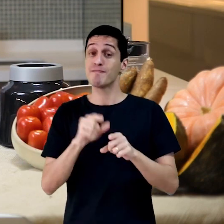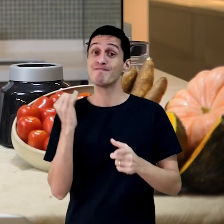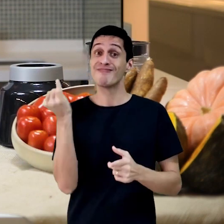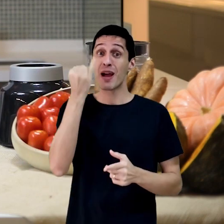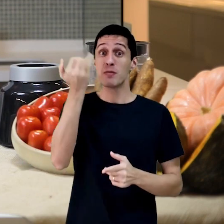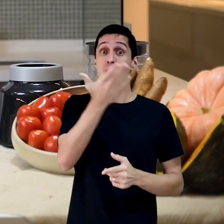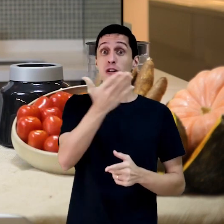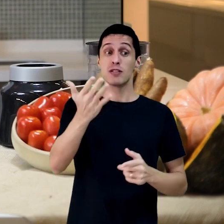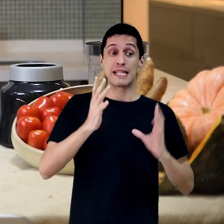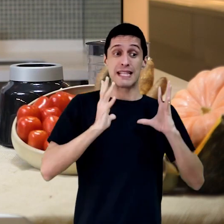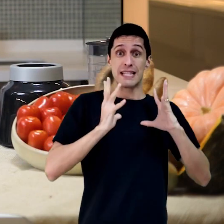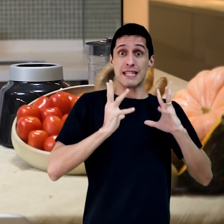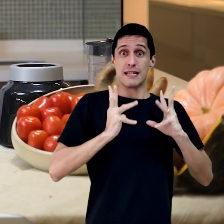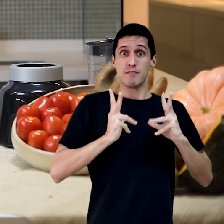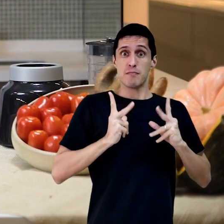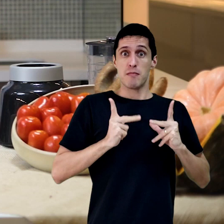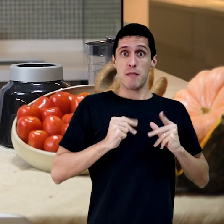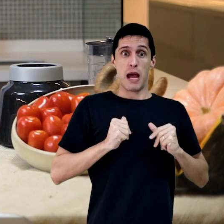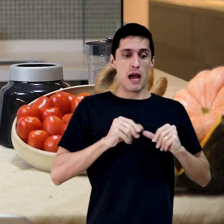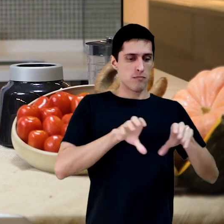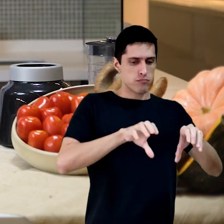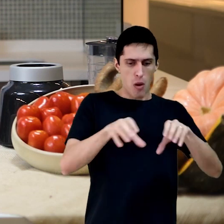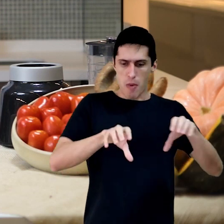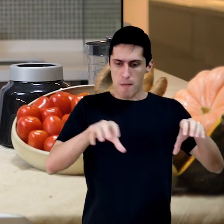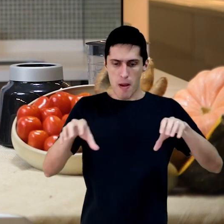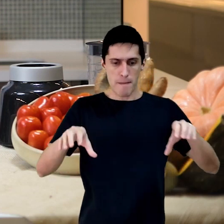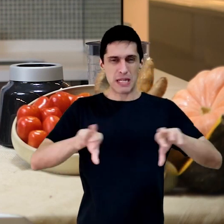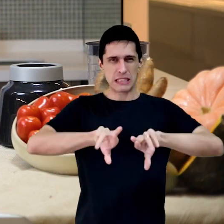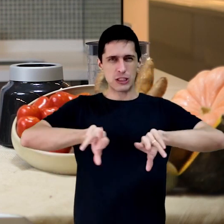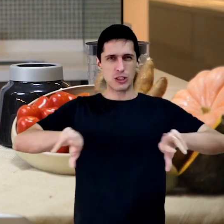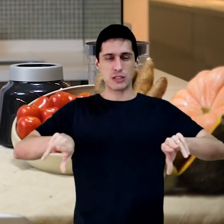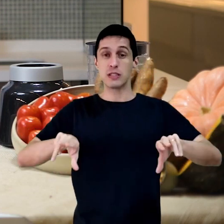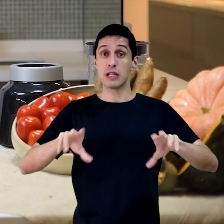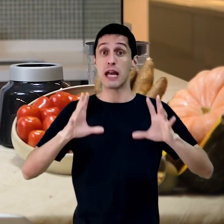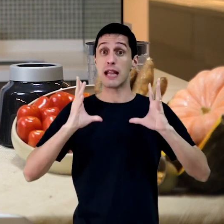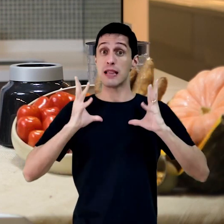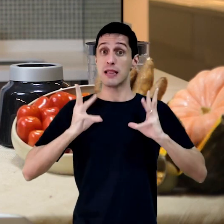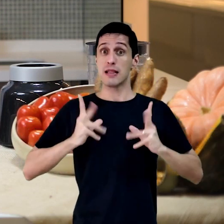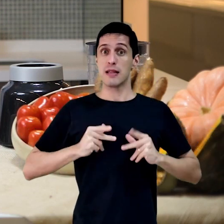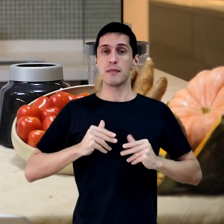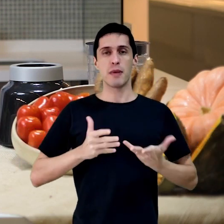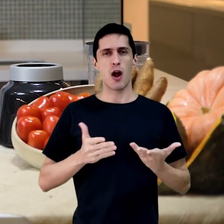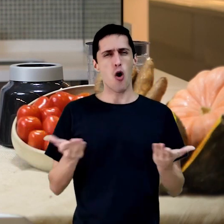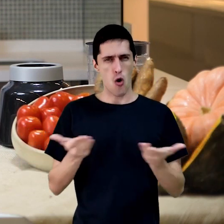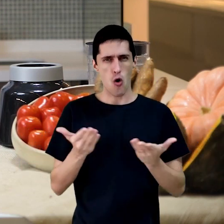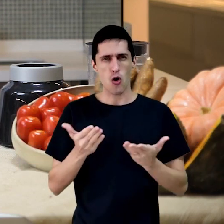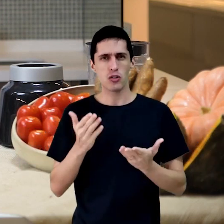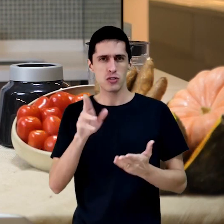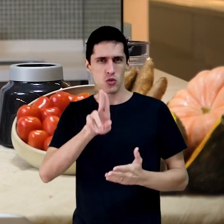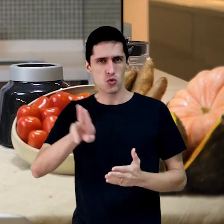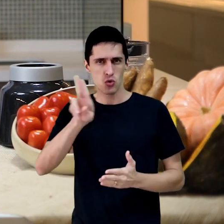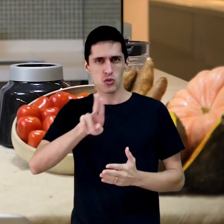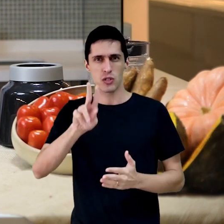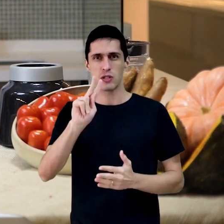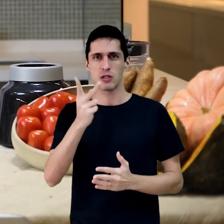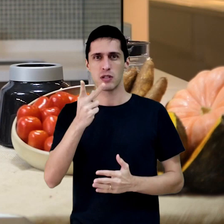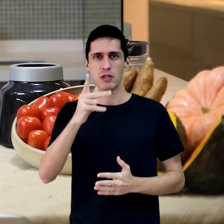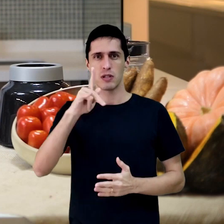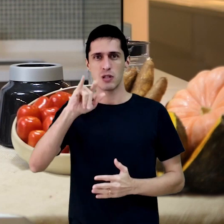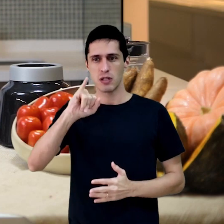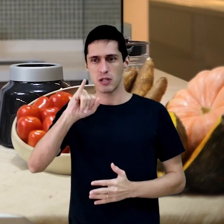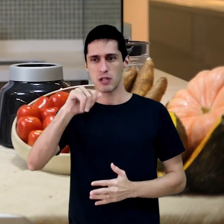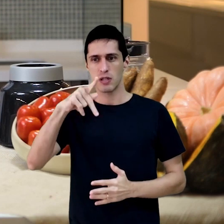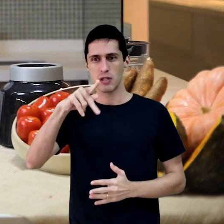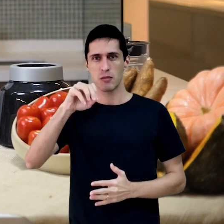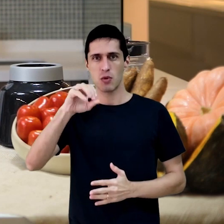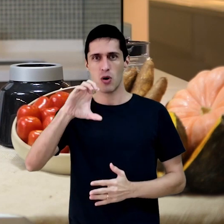alimentos que vocês vão fazer nessa receita. Hoje a gente está usando aqui o hipoclorito de sódio, que é fornecido gratuitamente aí nos postinhos de